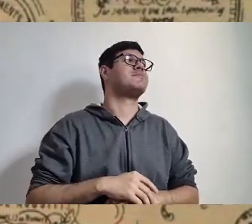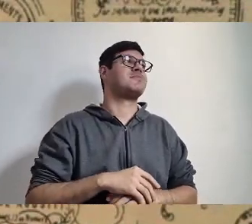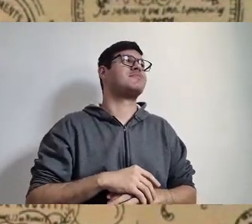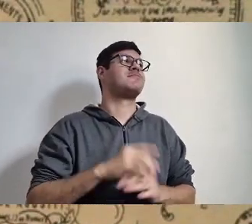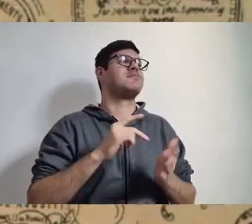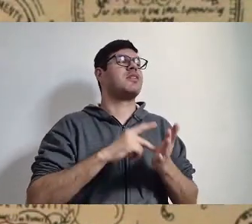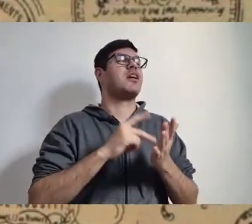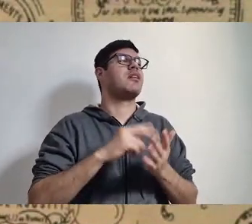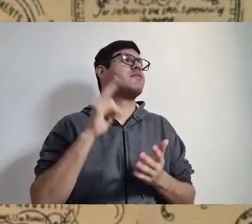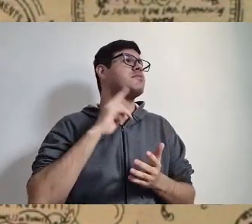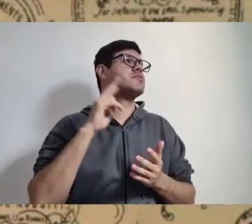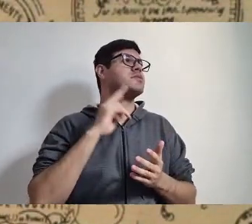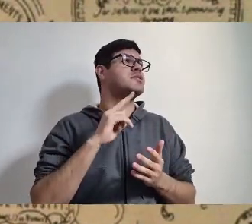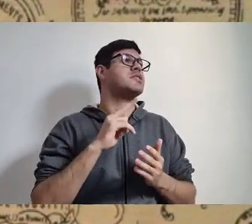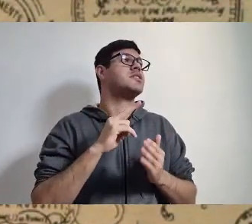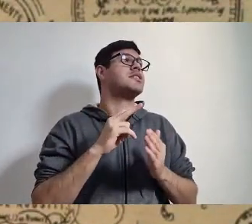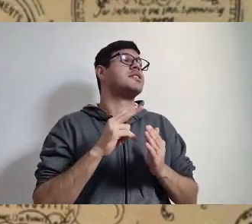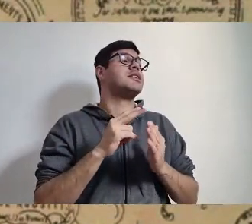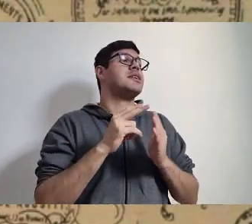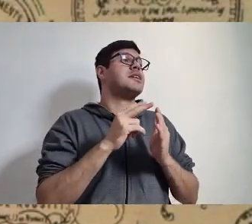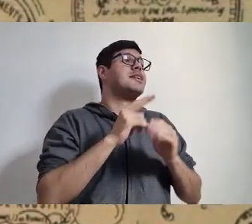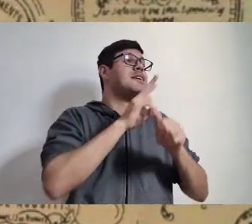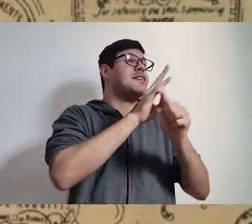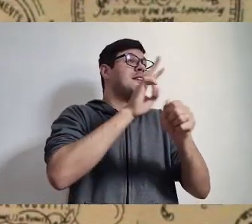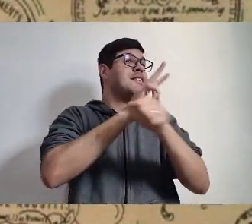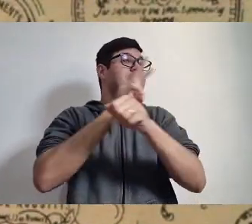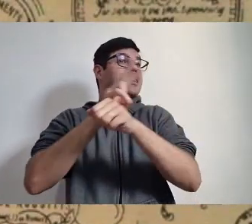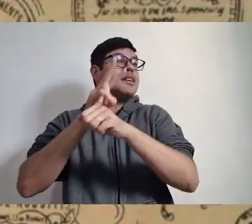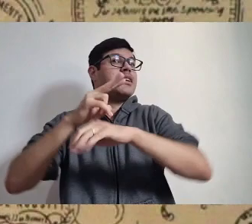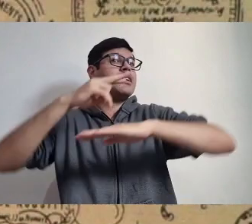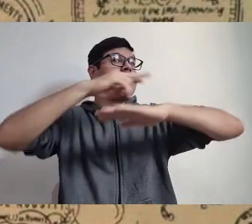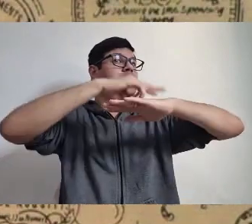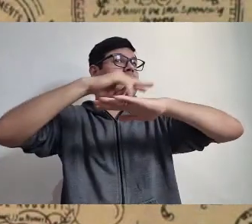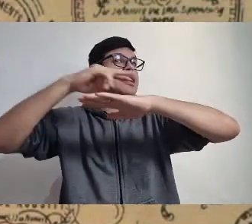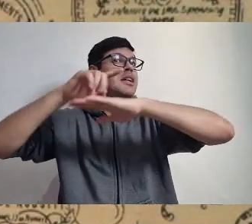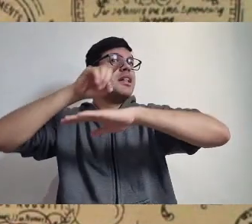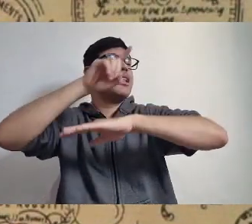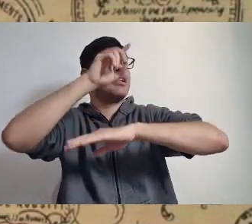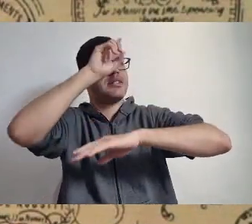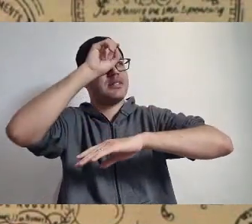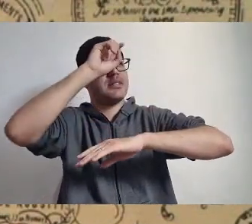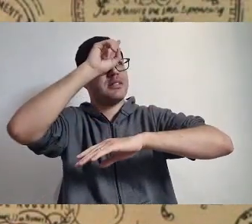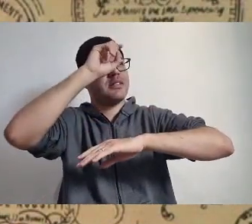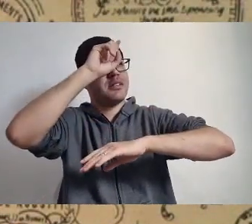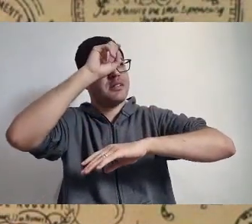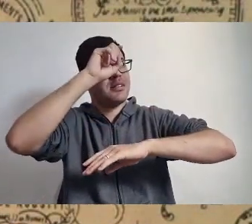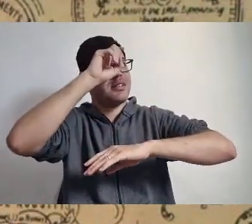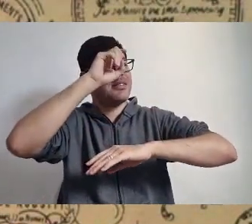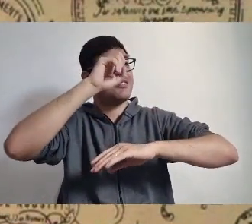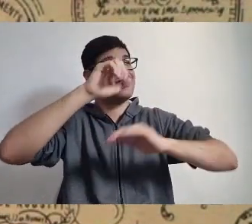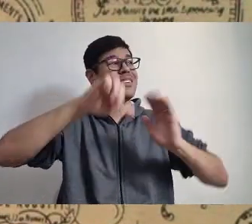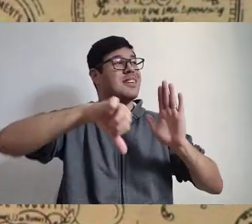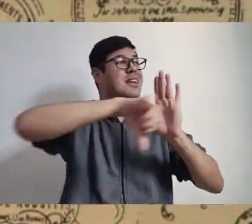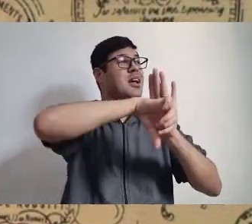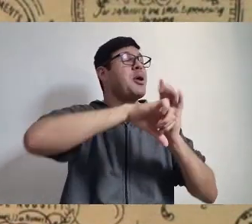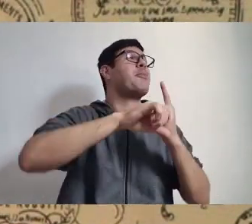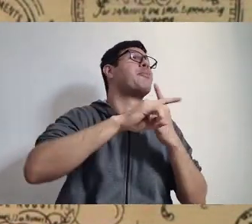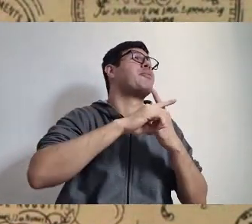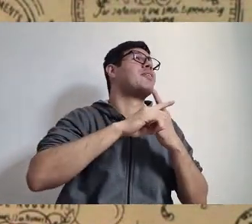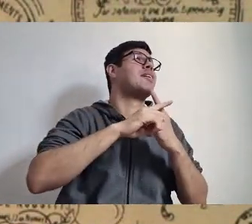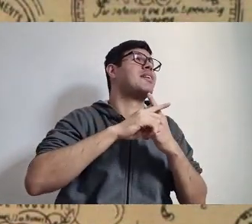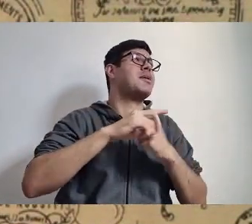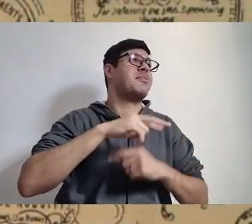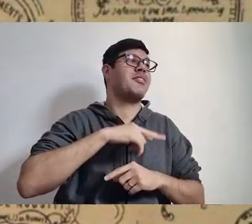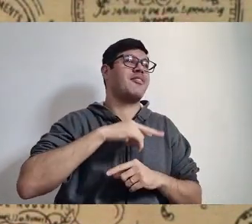uma comissão de assuntos relevantes para fiscalizar o atendimento às coisas da Santa Casa. Ela está ilegal, porque a Santa Casa é privada e o vereador não